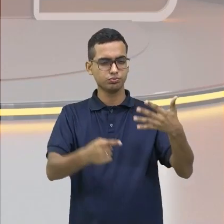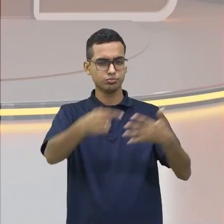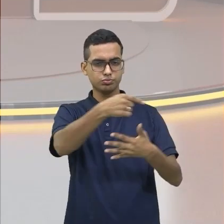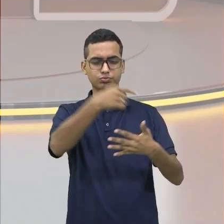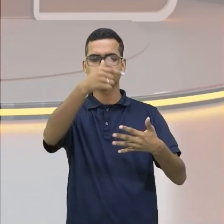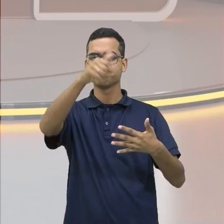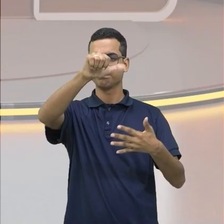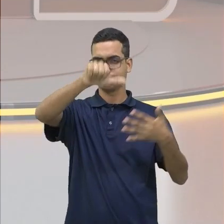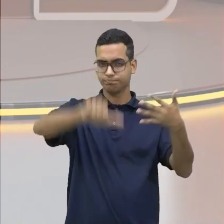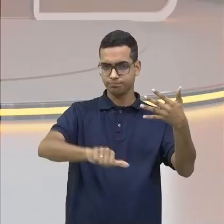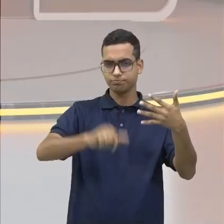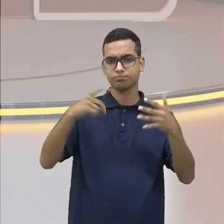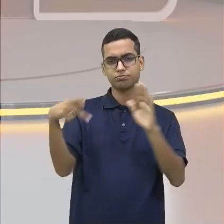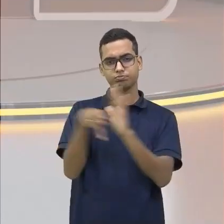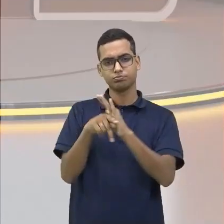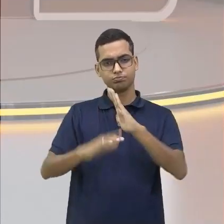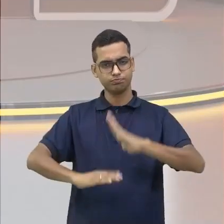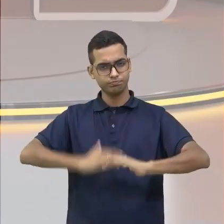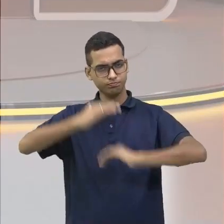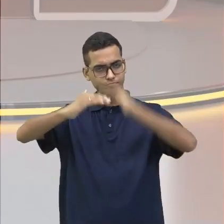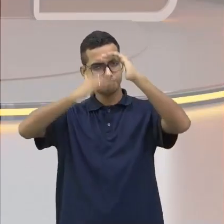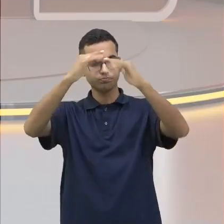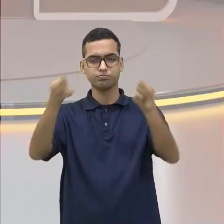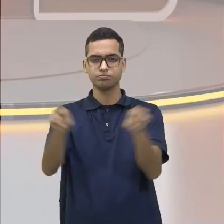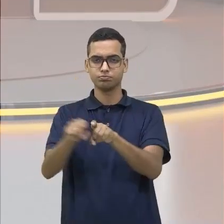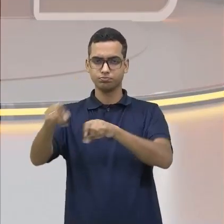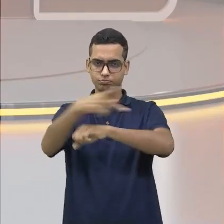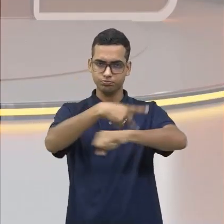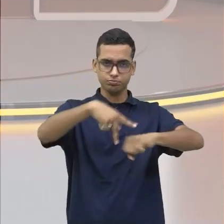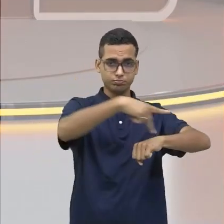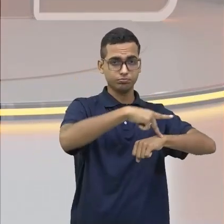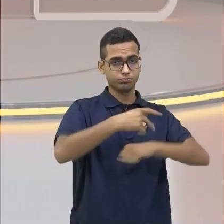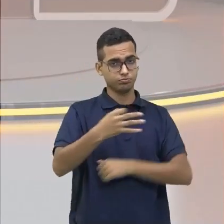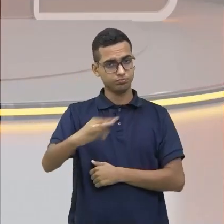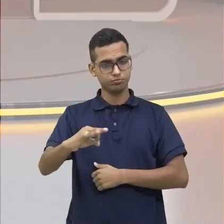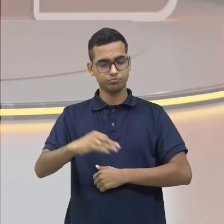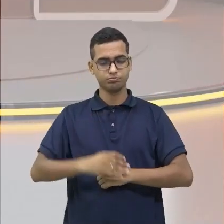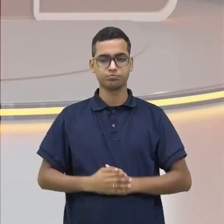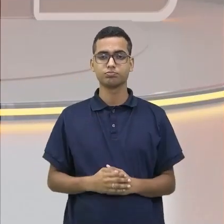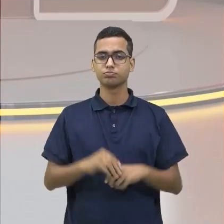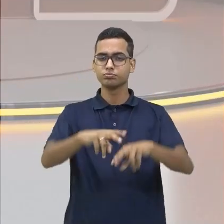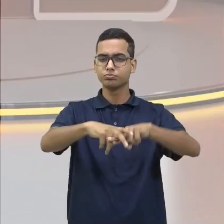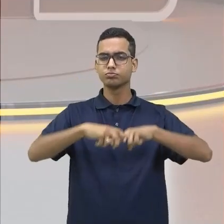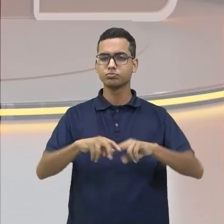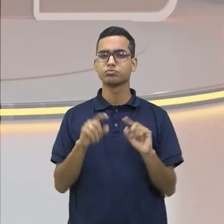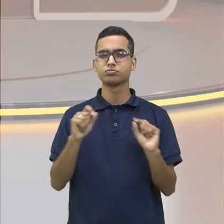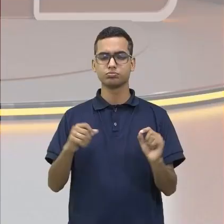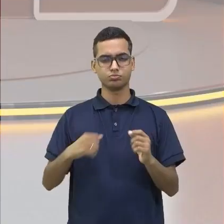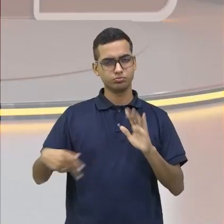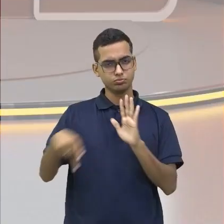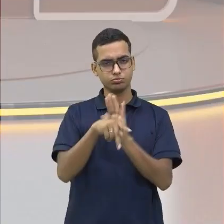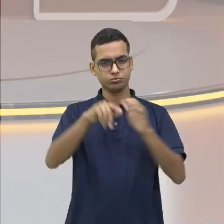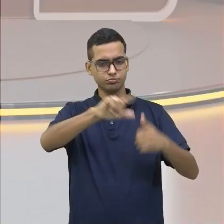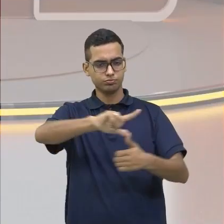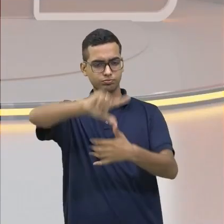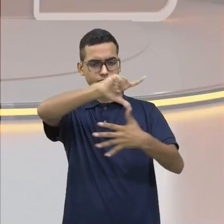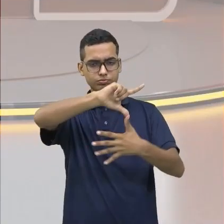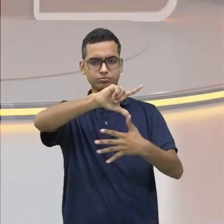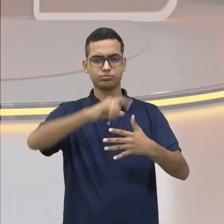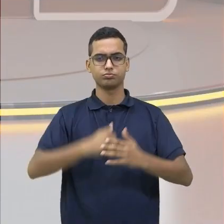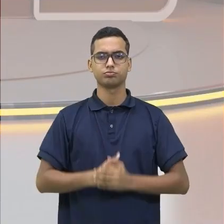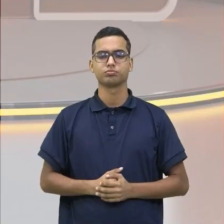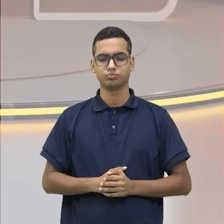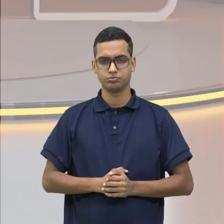analisando o desenvolvimento também desses países, tá? Porque a gente sabe que a América Latina, ela